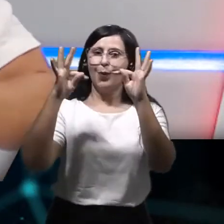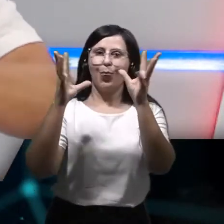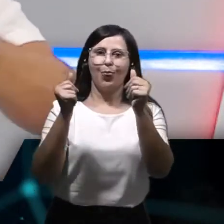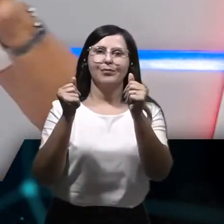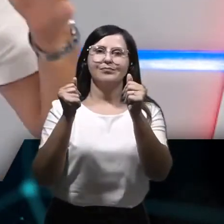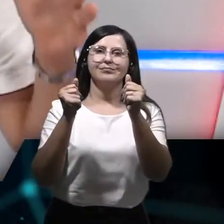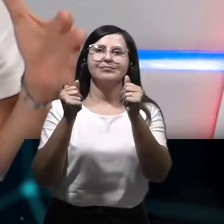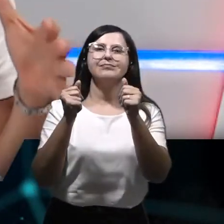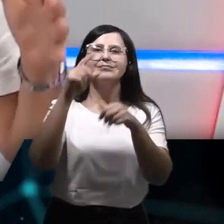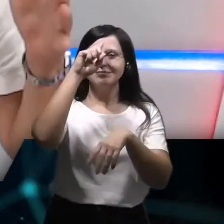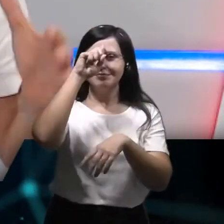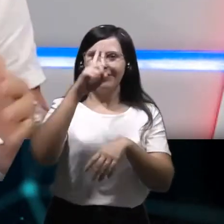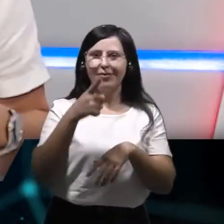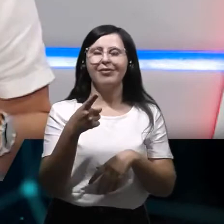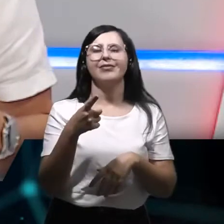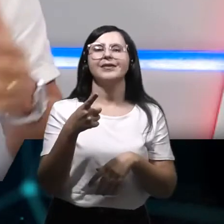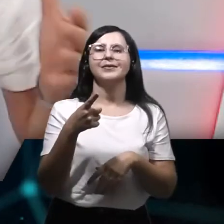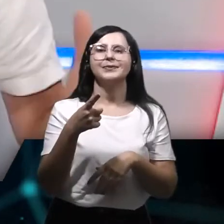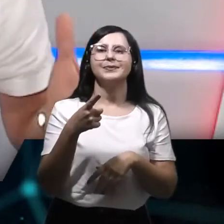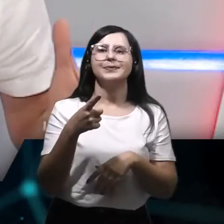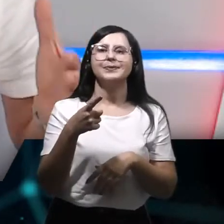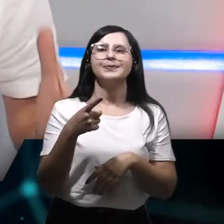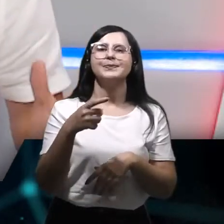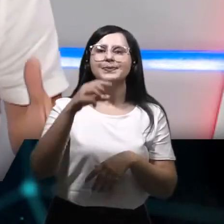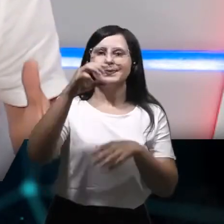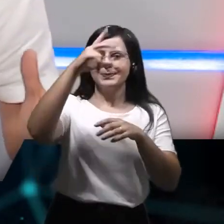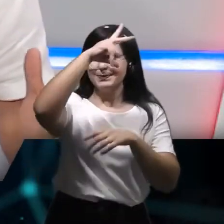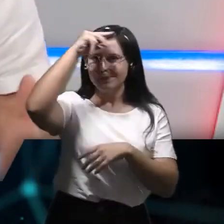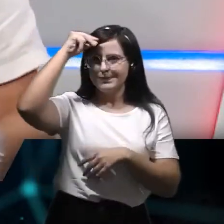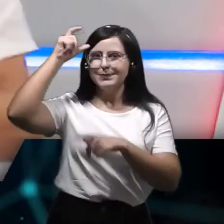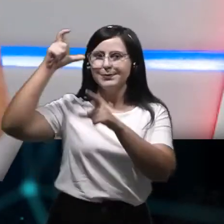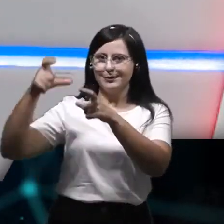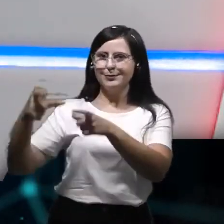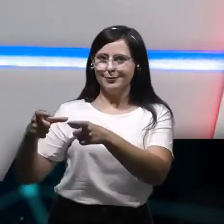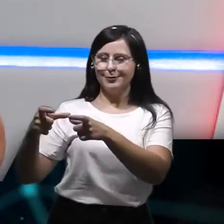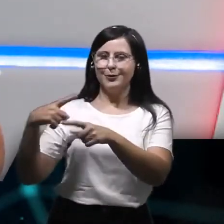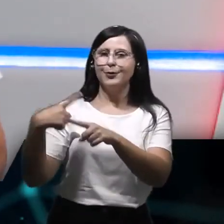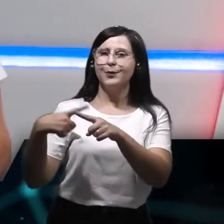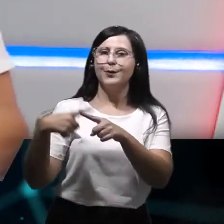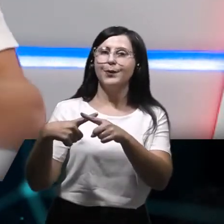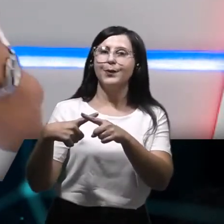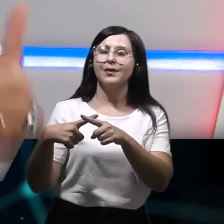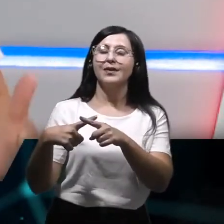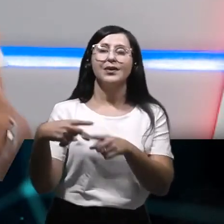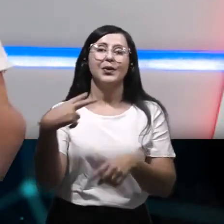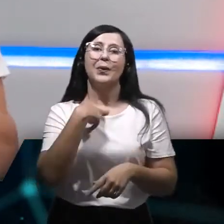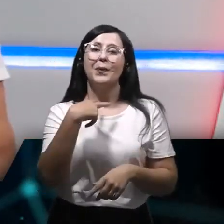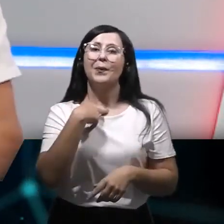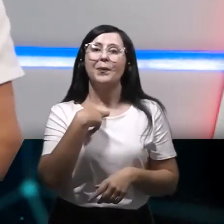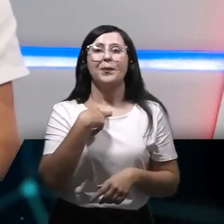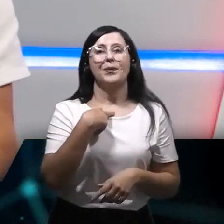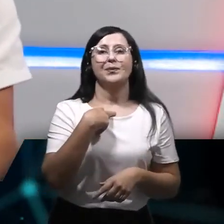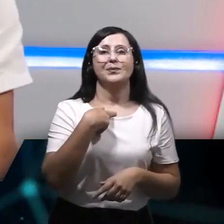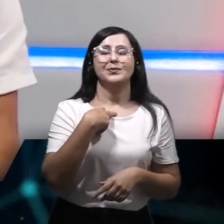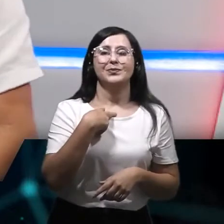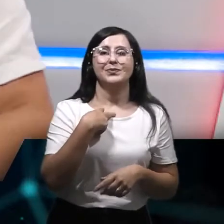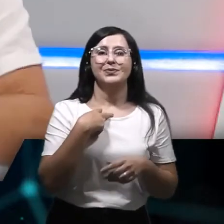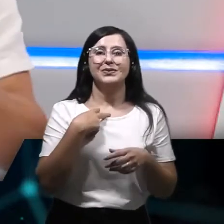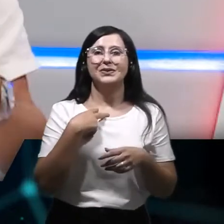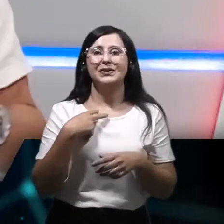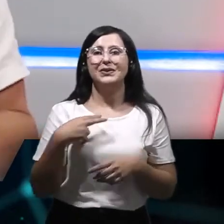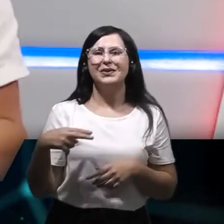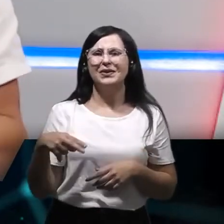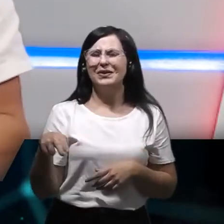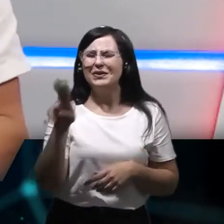e não vamos dizer, inflar a máquina e depois não estar podendo pagar meio salário. Enfim,